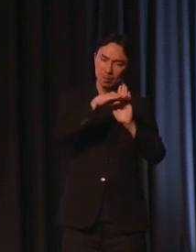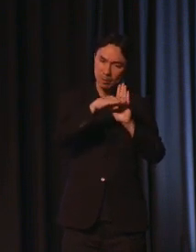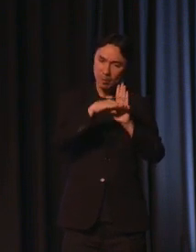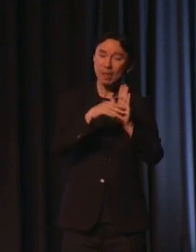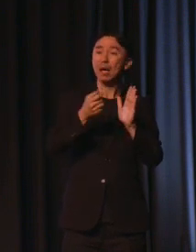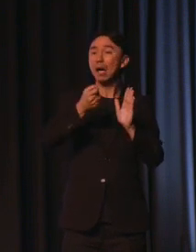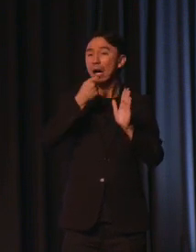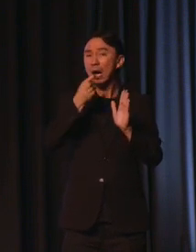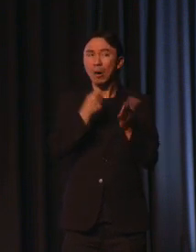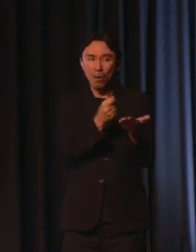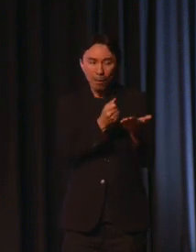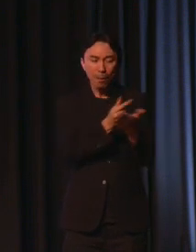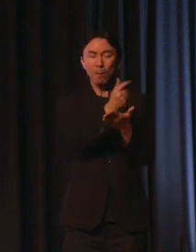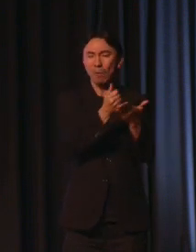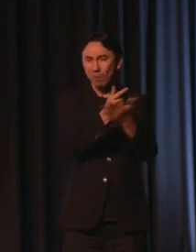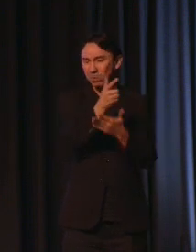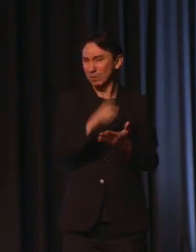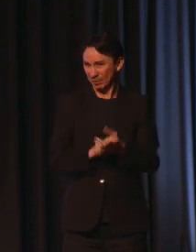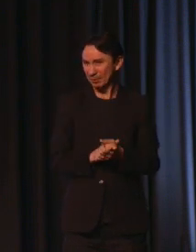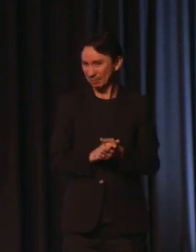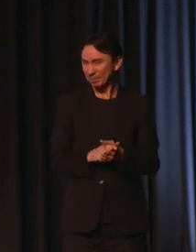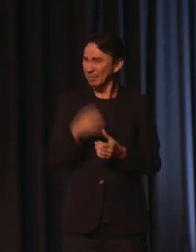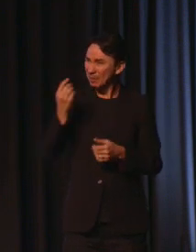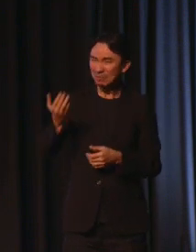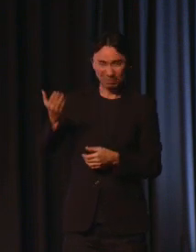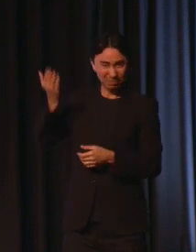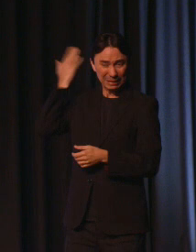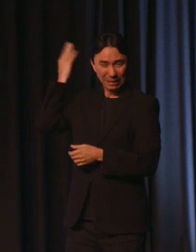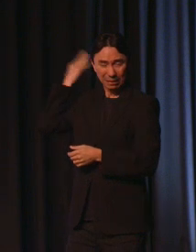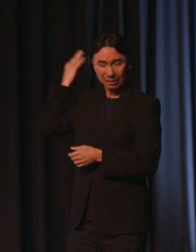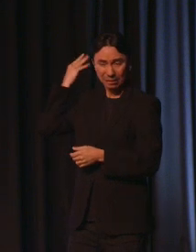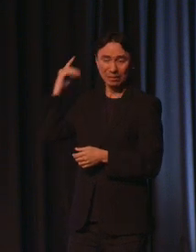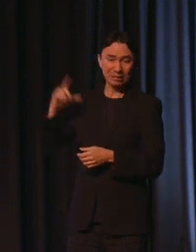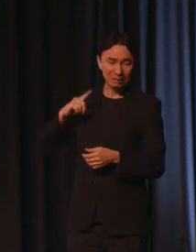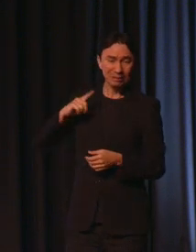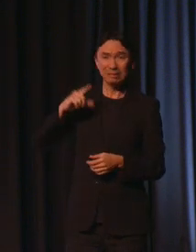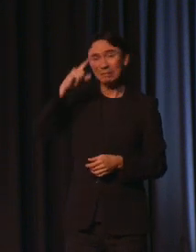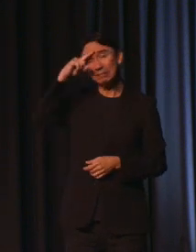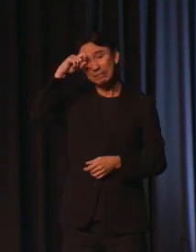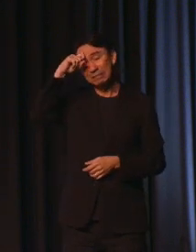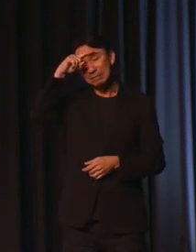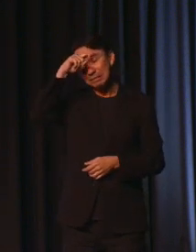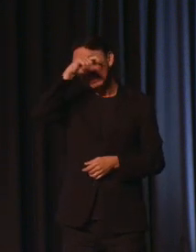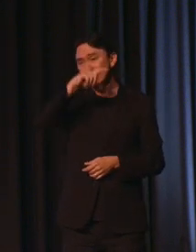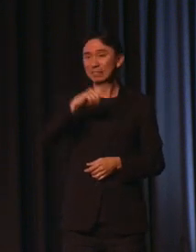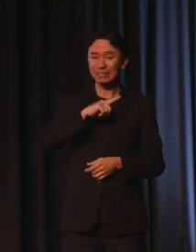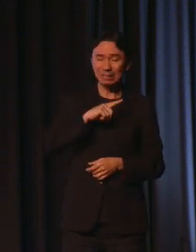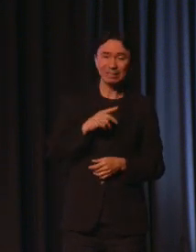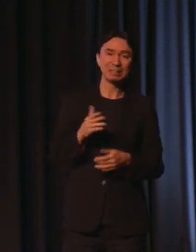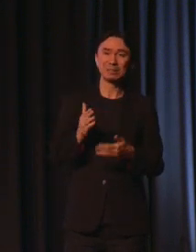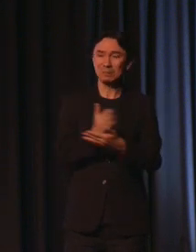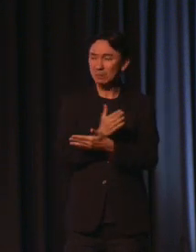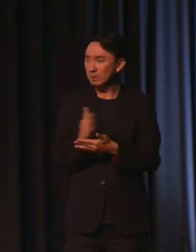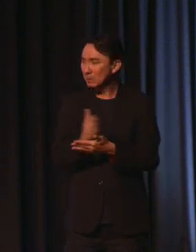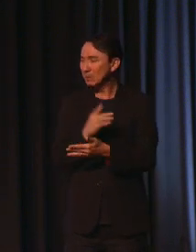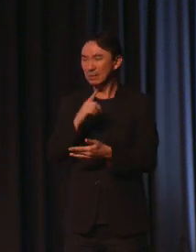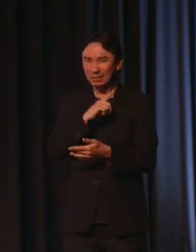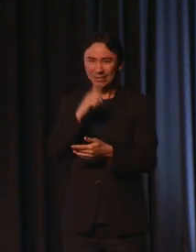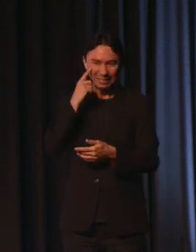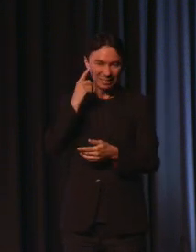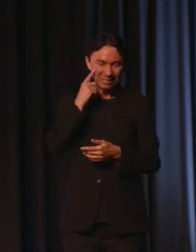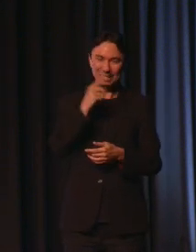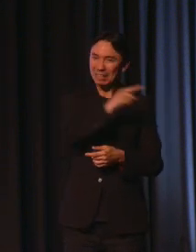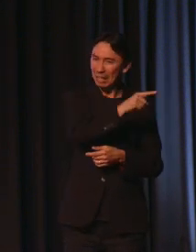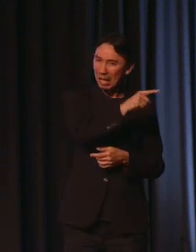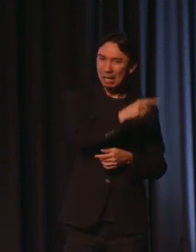teve muita dificuldade, muitas questões que envolveram, inclusive, a Operação Vampiro, né, que teve todo um cenário